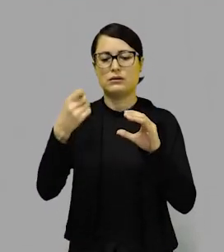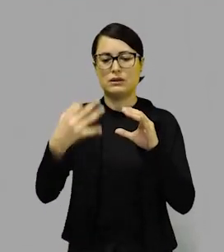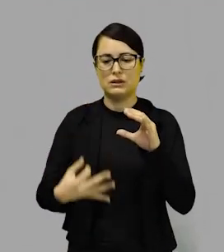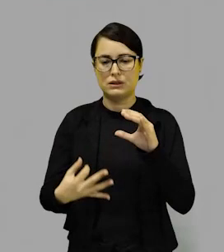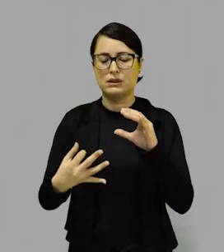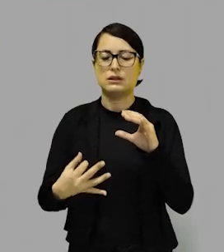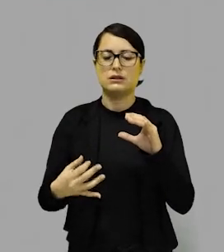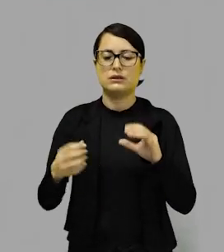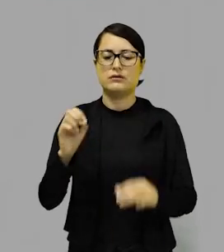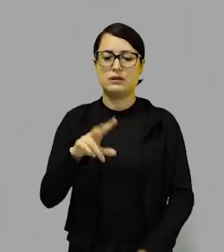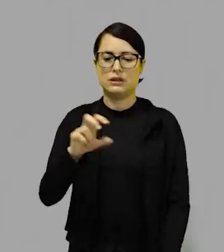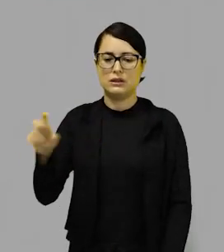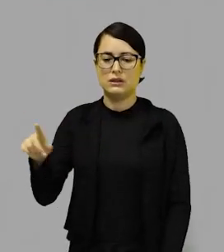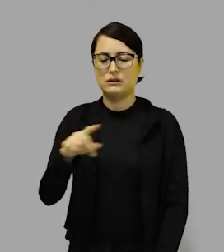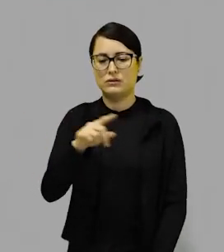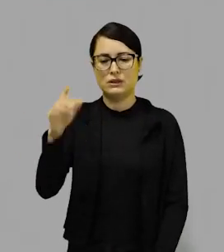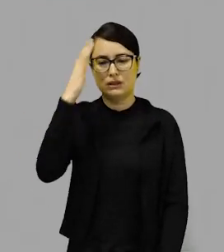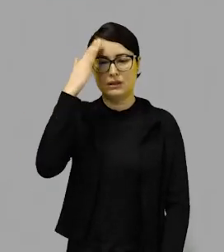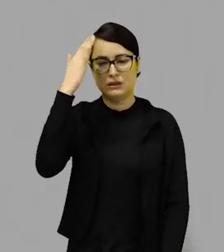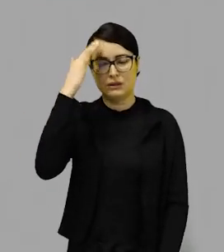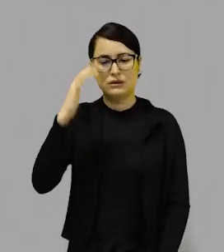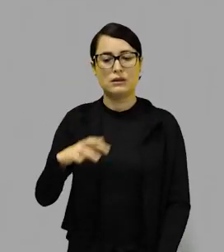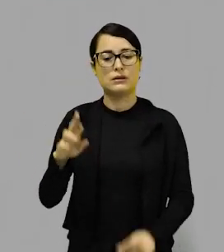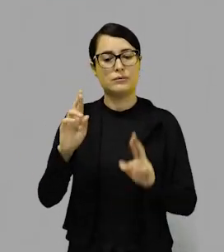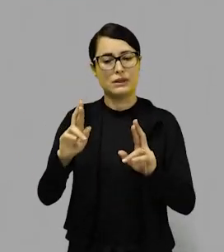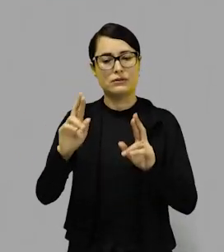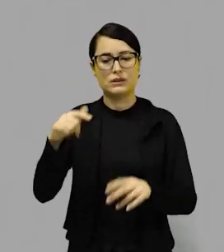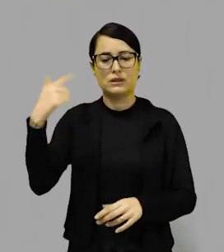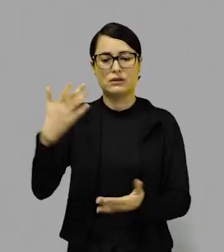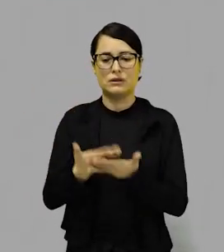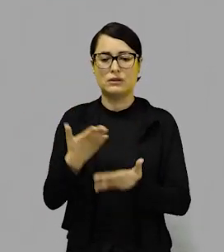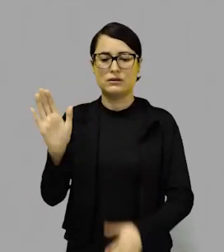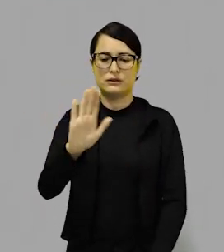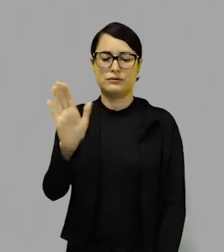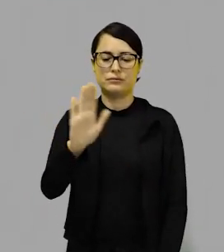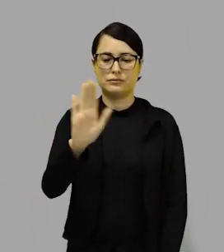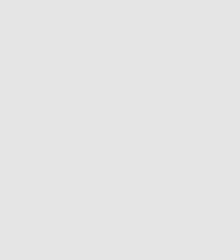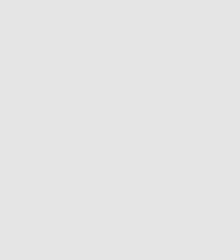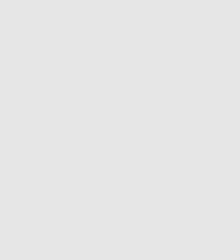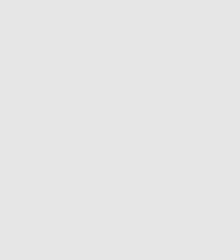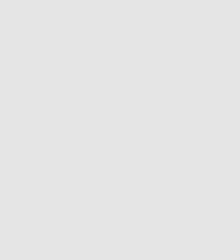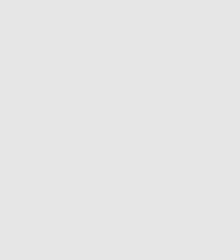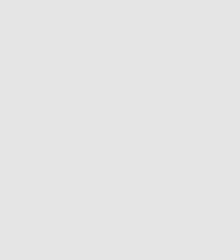virais, espero que todos tenham entendido. Aguardo vocês na próxima aula. Tchau, tchau.